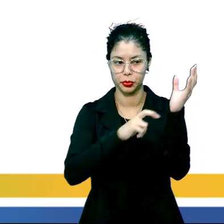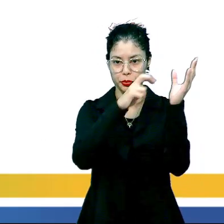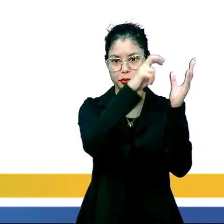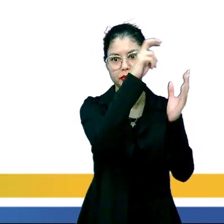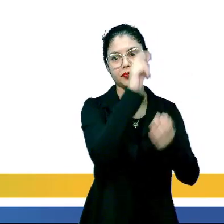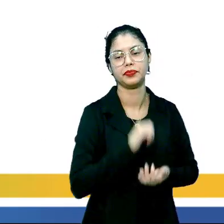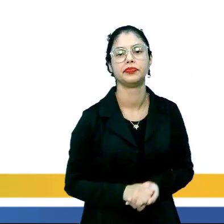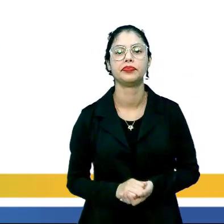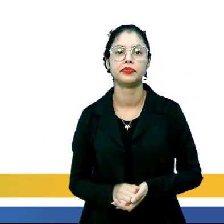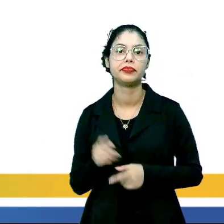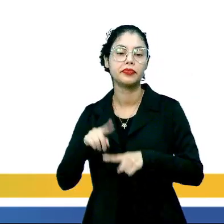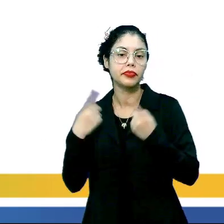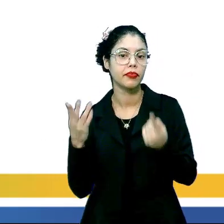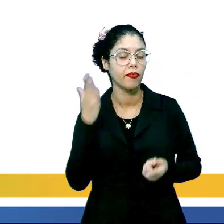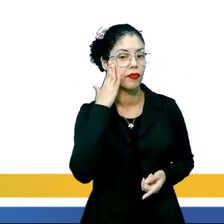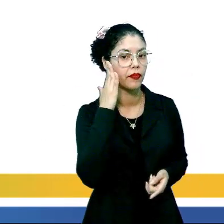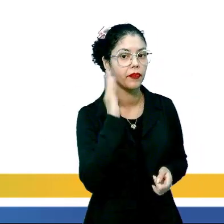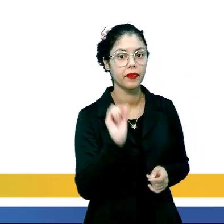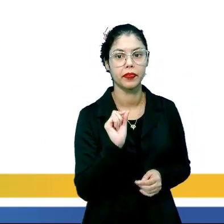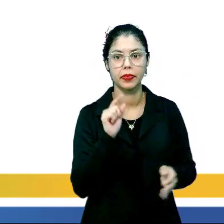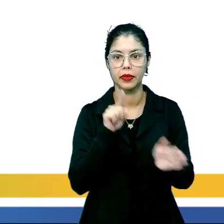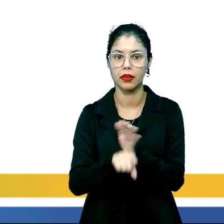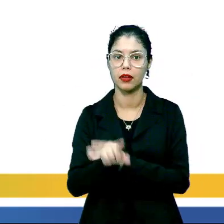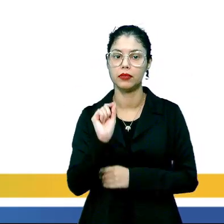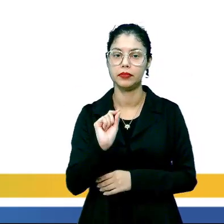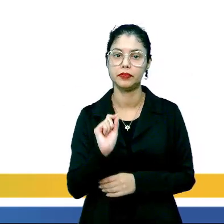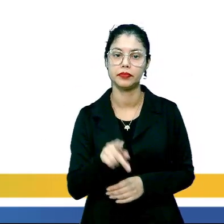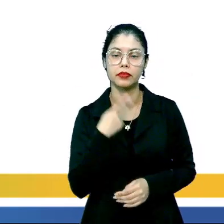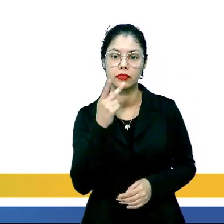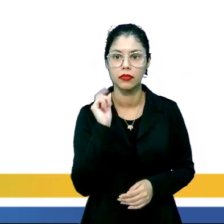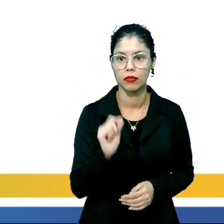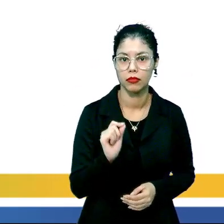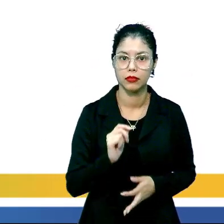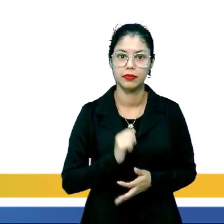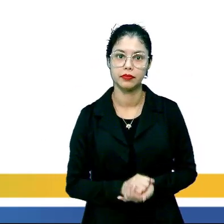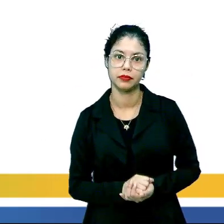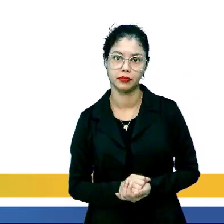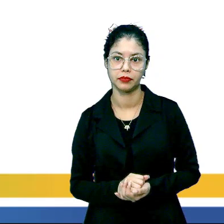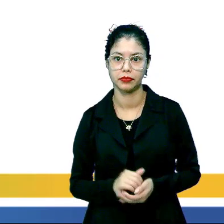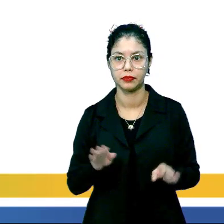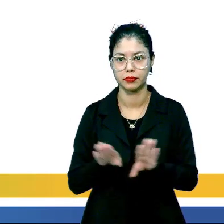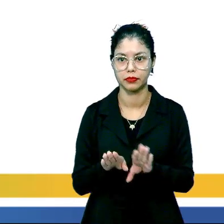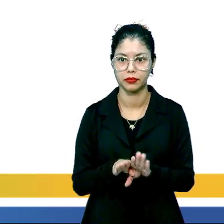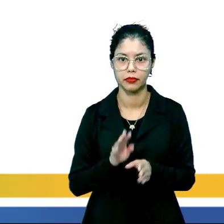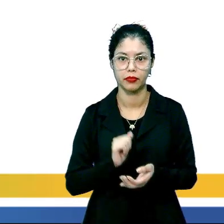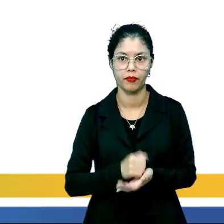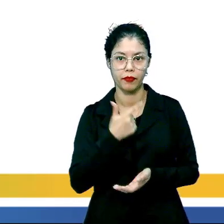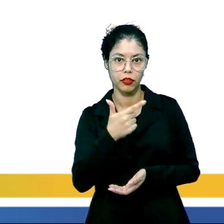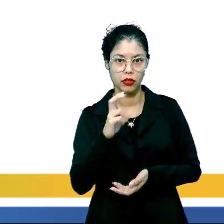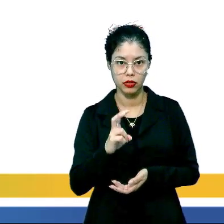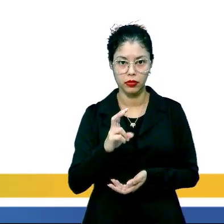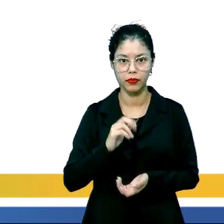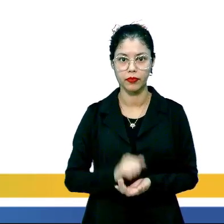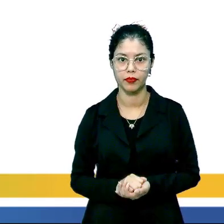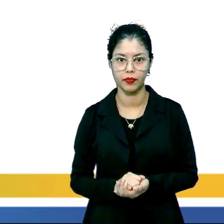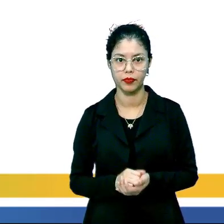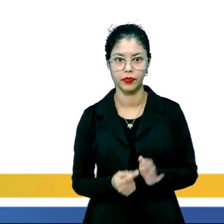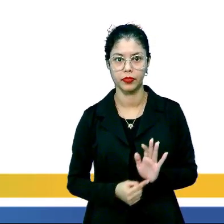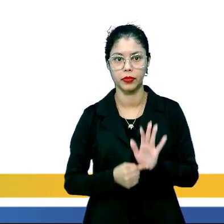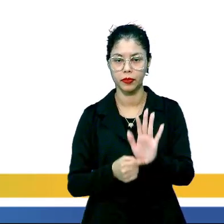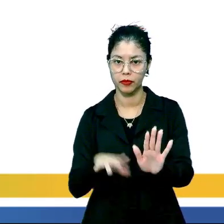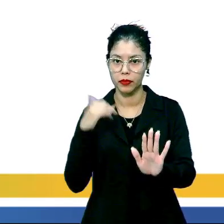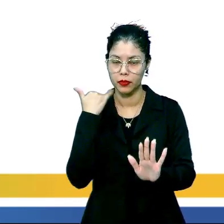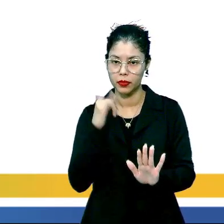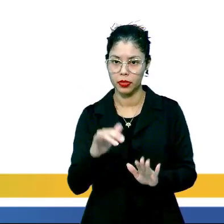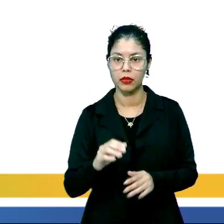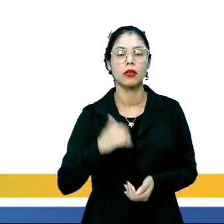alturas. Mas vamos entender então o que é a questão? Ele falou aqui que esse chocolate de 25 gramas vai fornecer energia